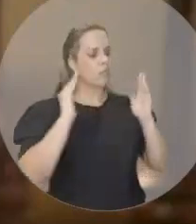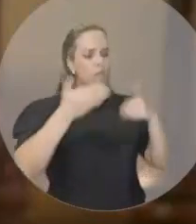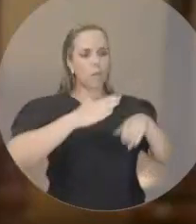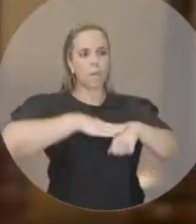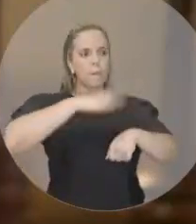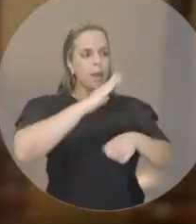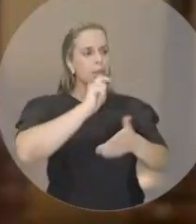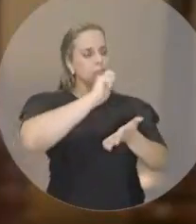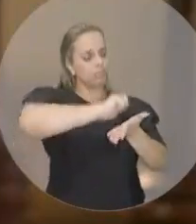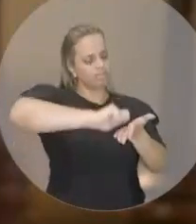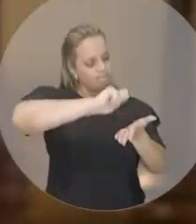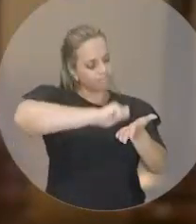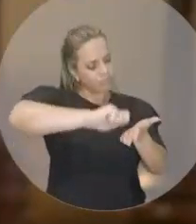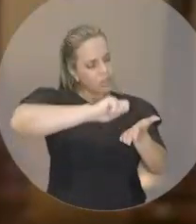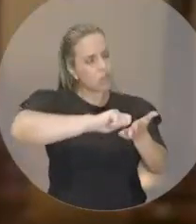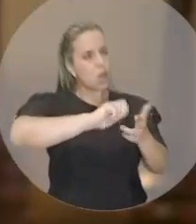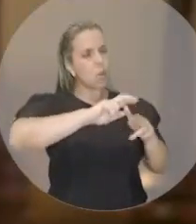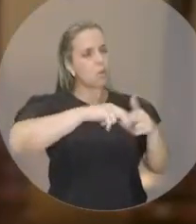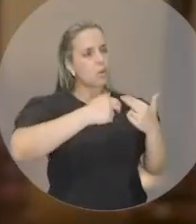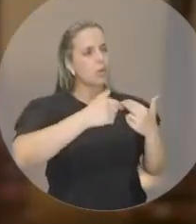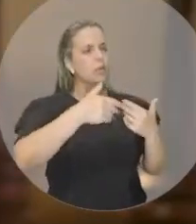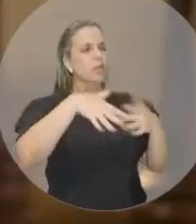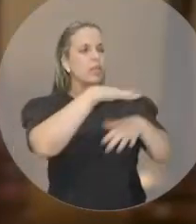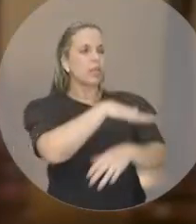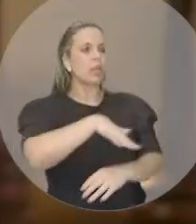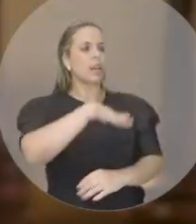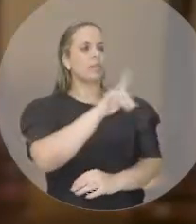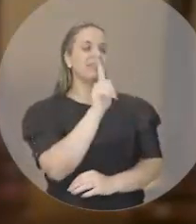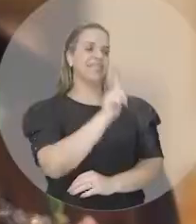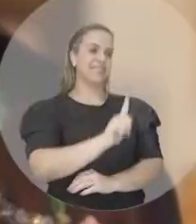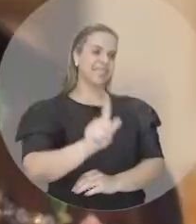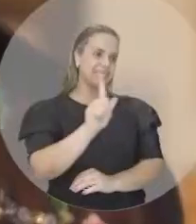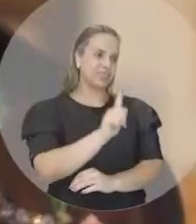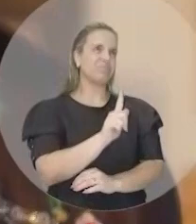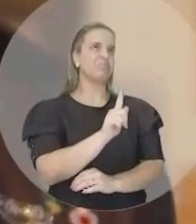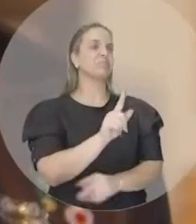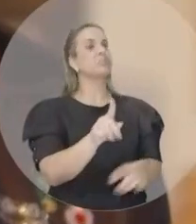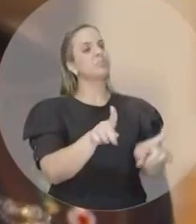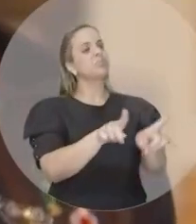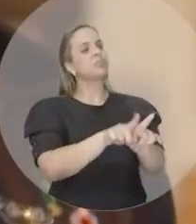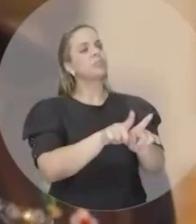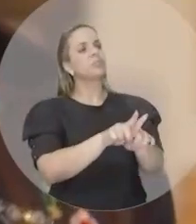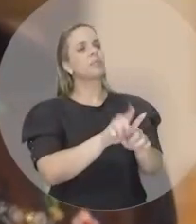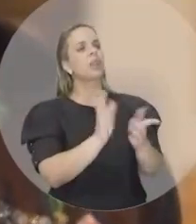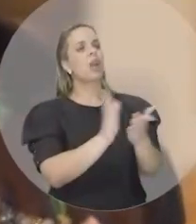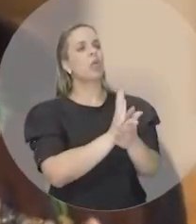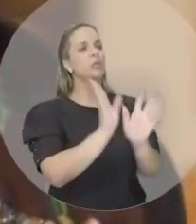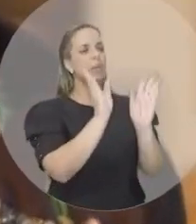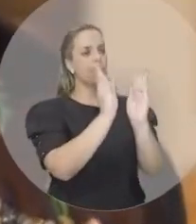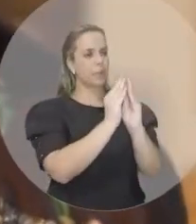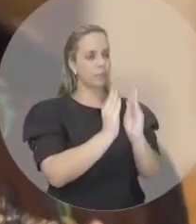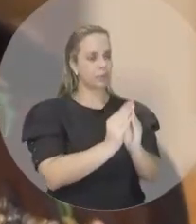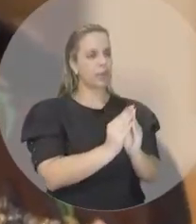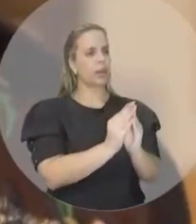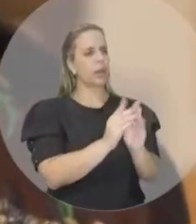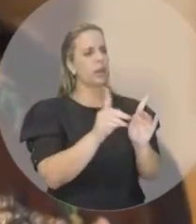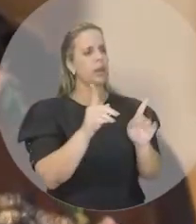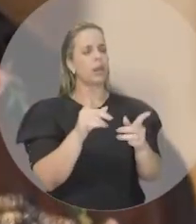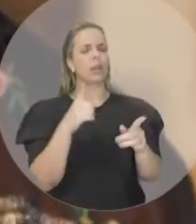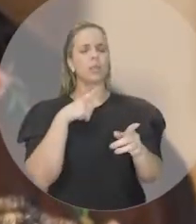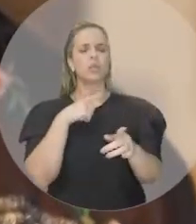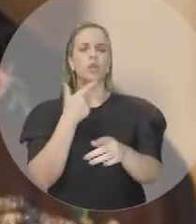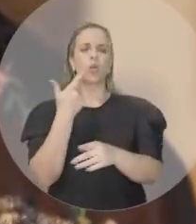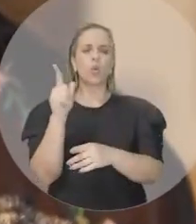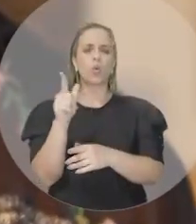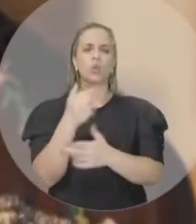a priorizar mais a escrita do ponto de vista literário mesmo. E além de resenhas, a gente também